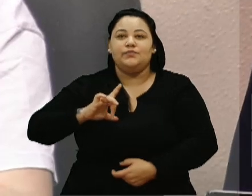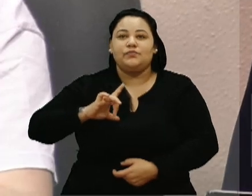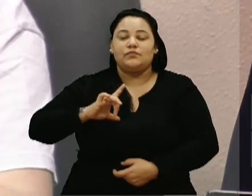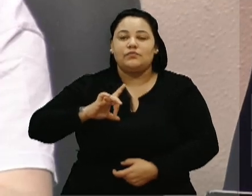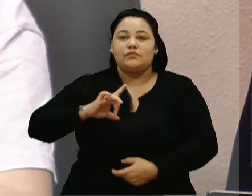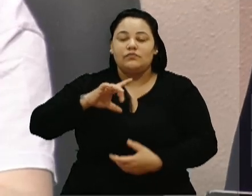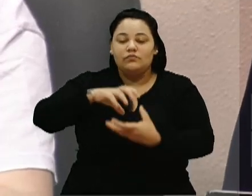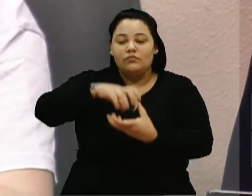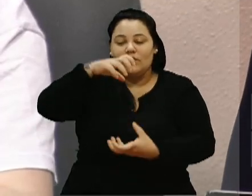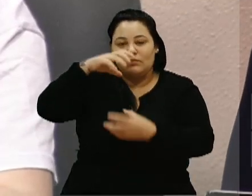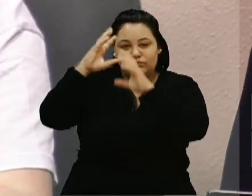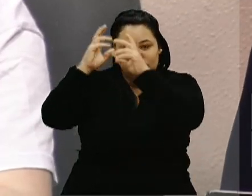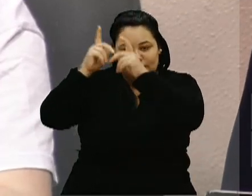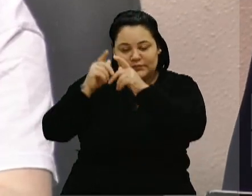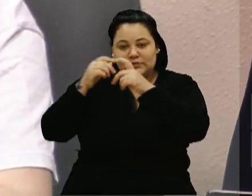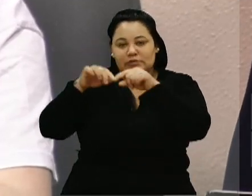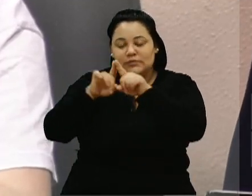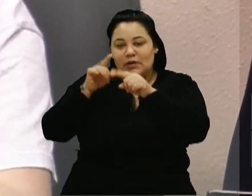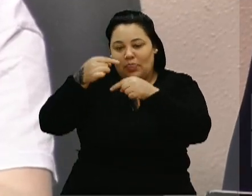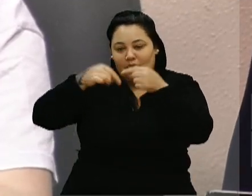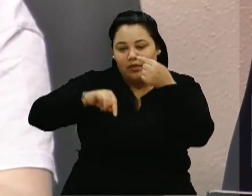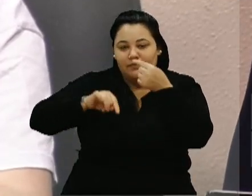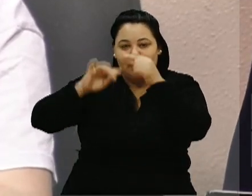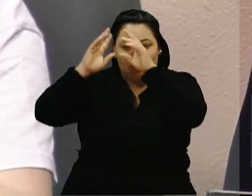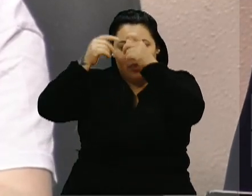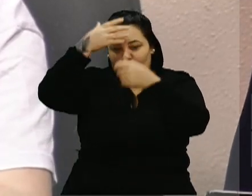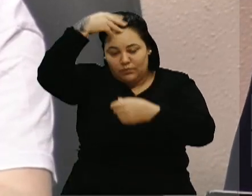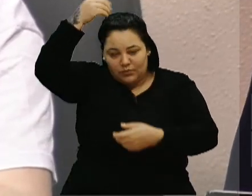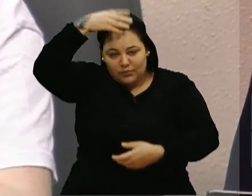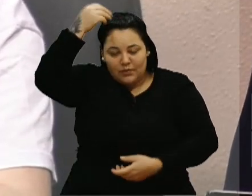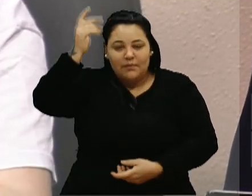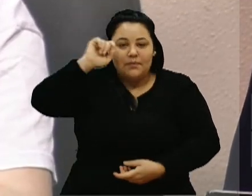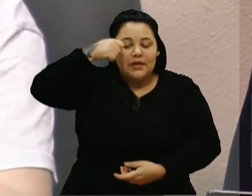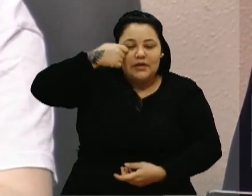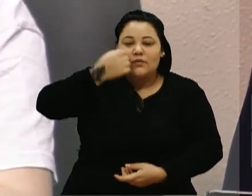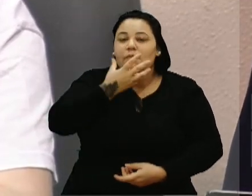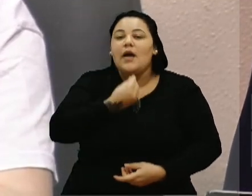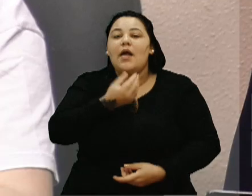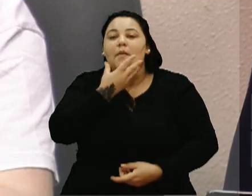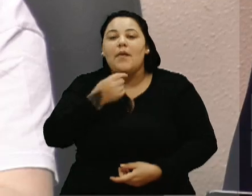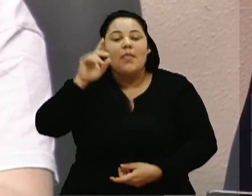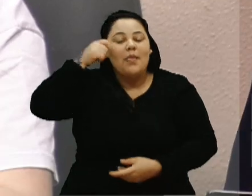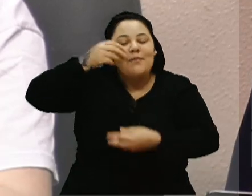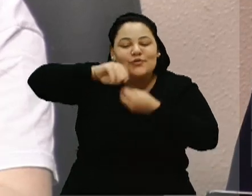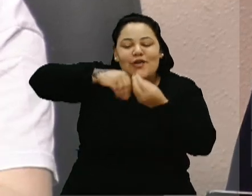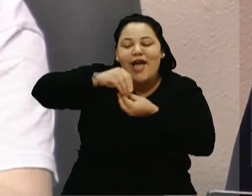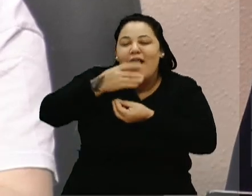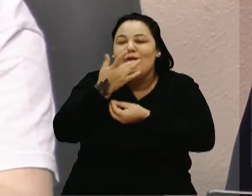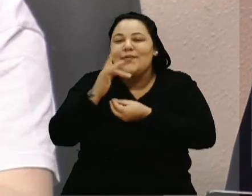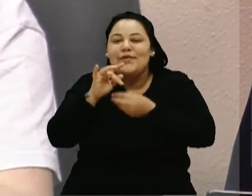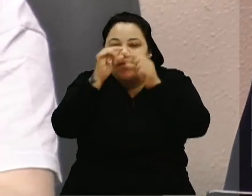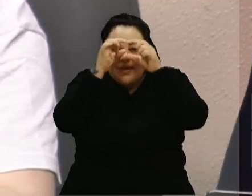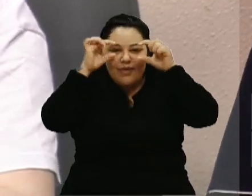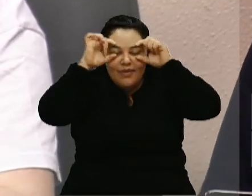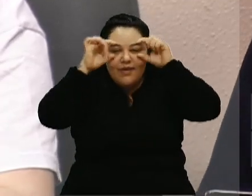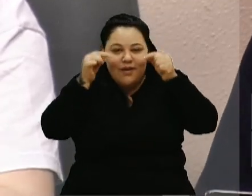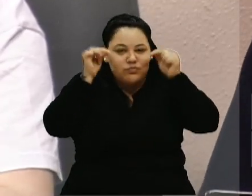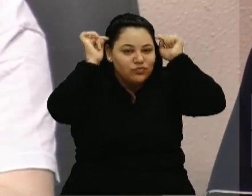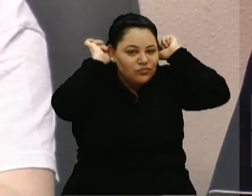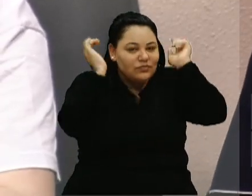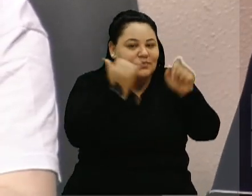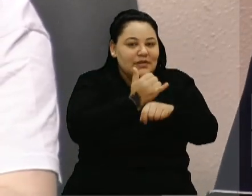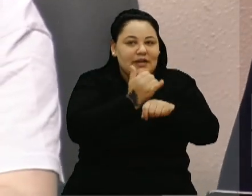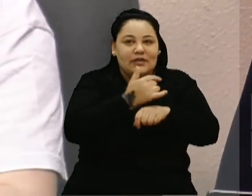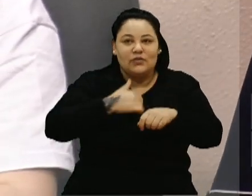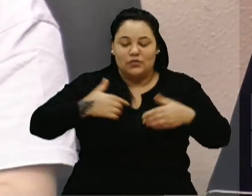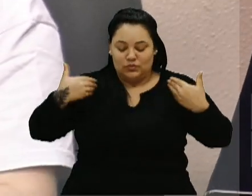neurodivergente. Tenho cabelos pretos, barba preta com fios brancos já. Uso óculos com aros metálicos. Estou usando